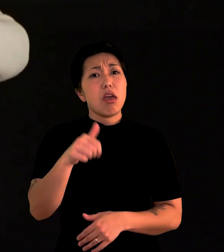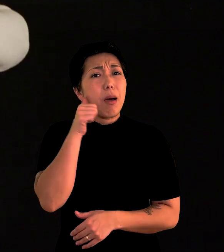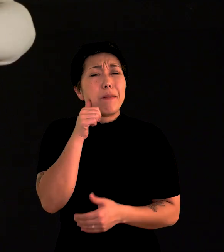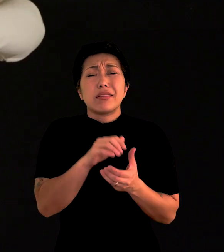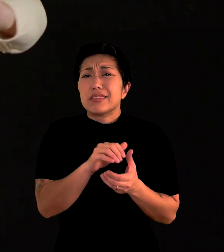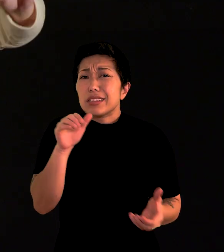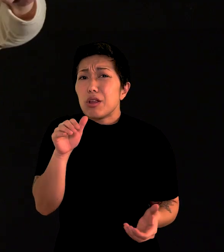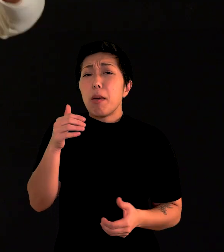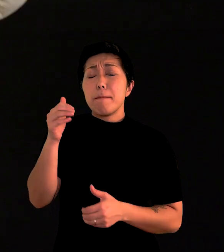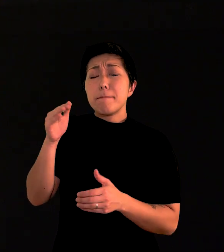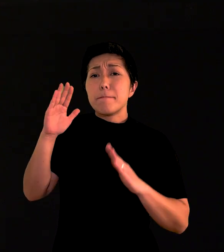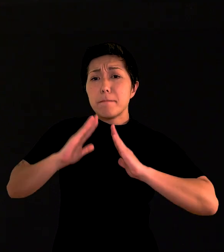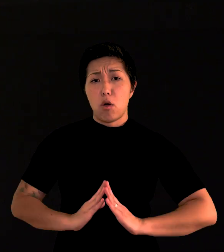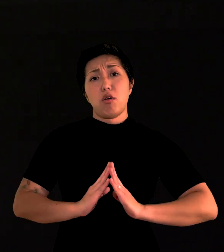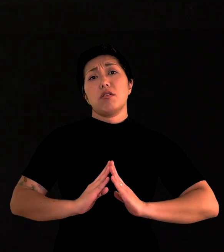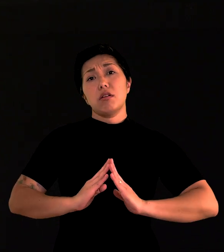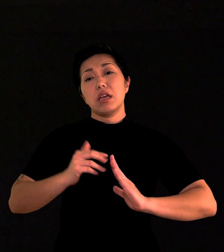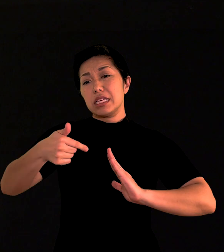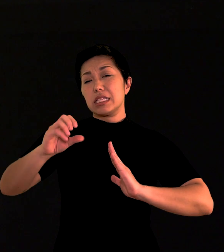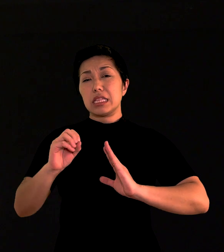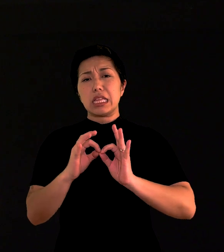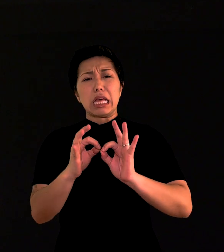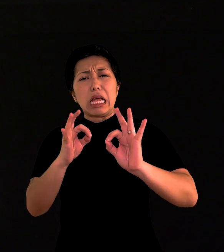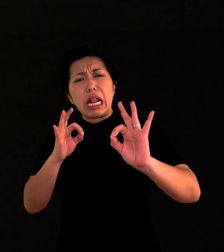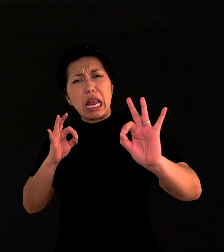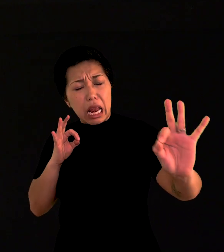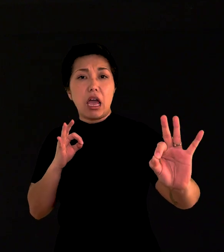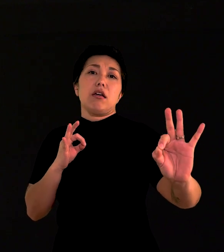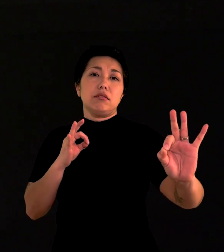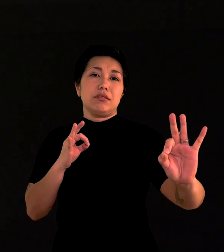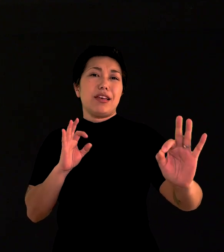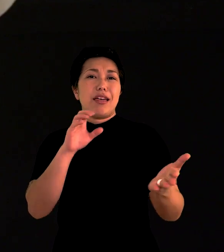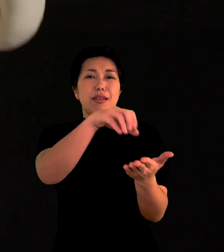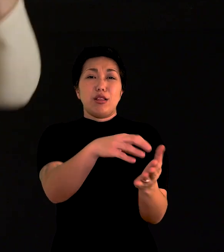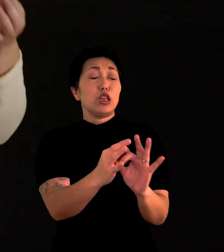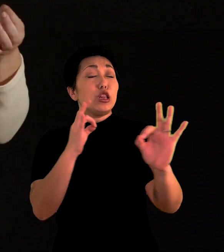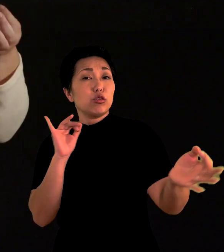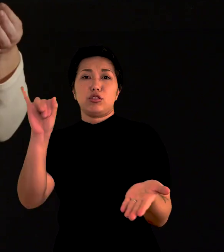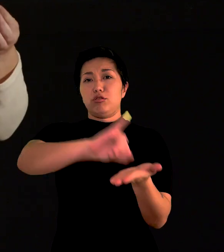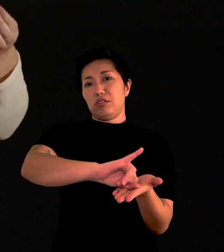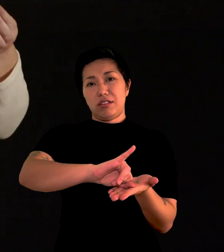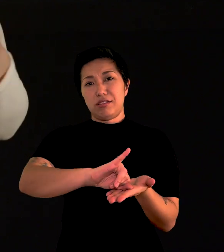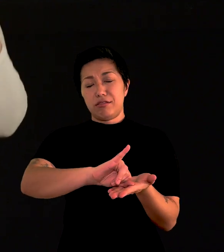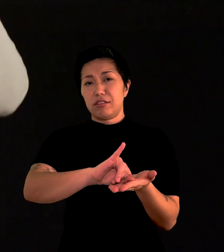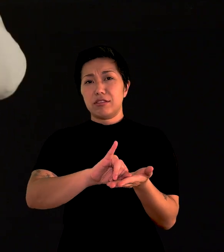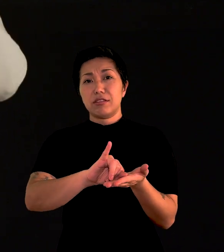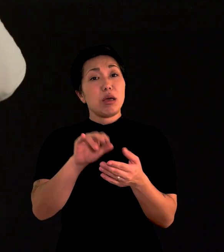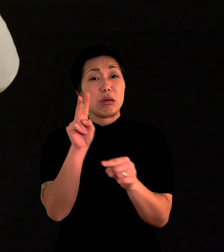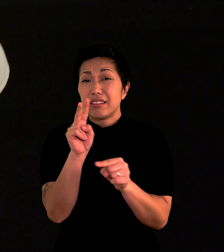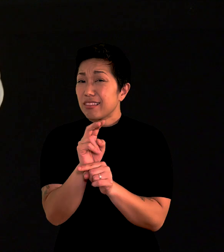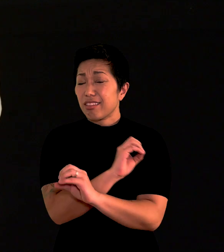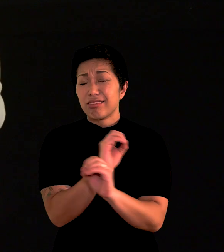para a senhora Maria, que mora lá na comunidade, a 70 quilômetros do núcleo urbano de Caetité. que não